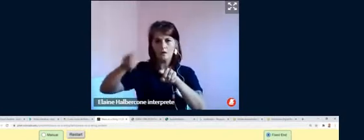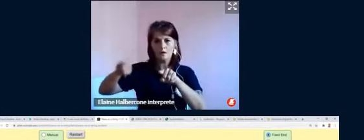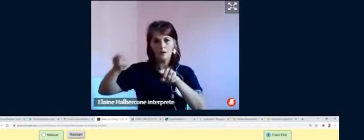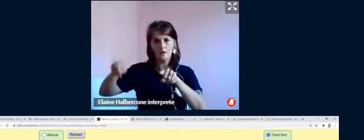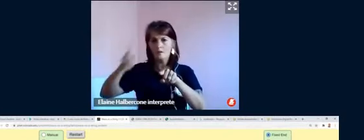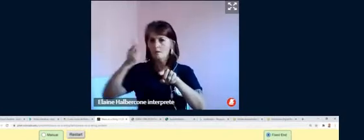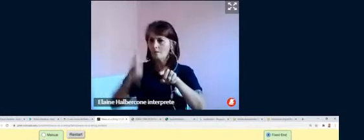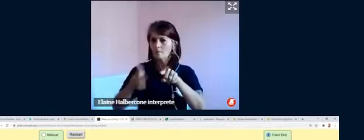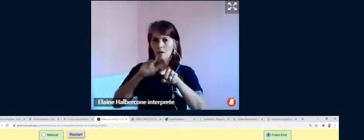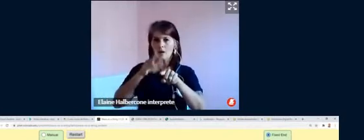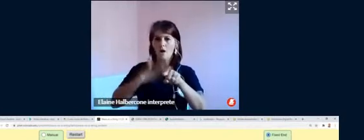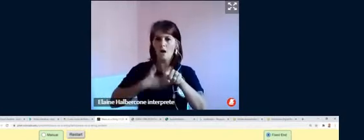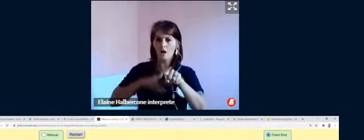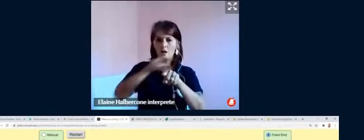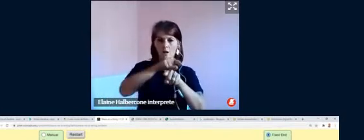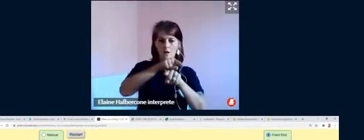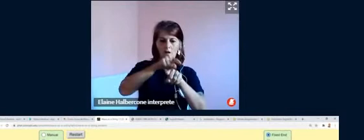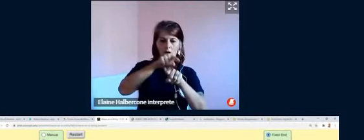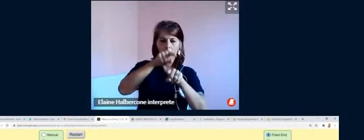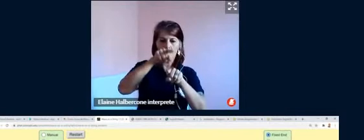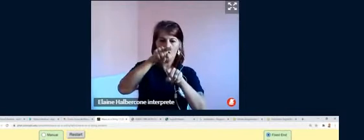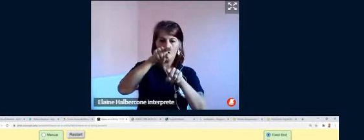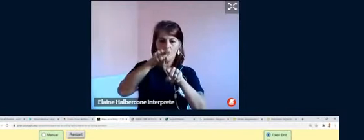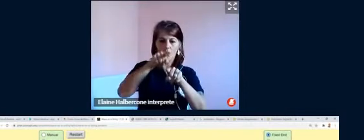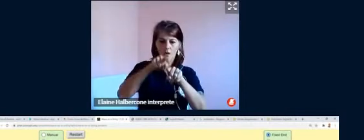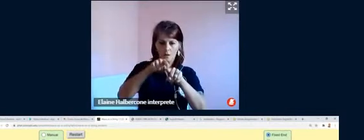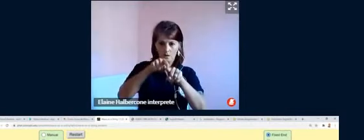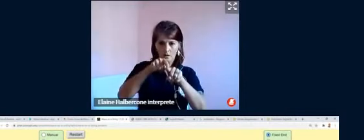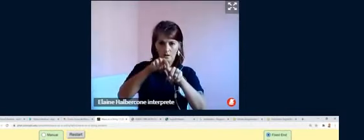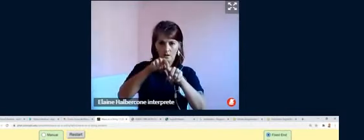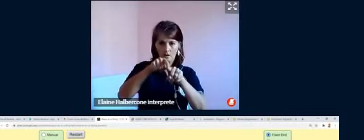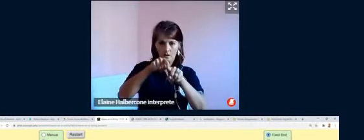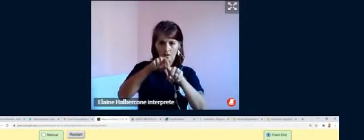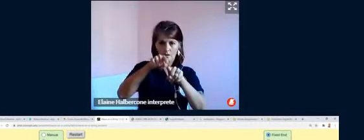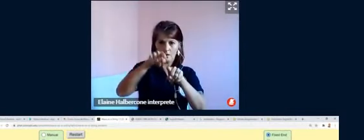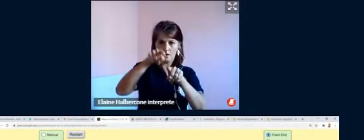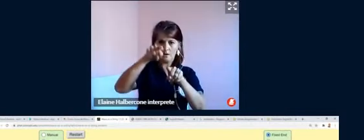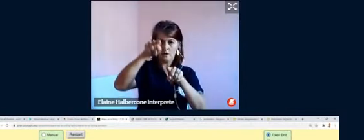de novo e vou devagar agora. Esse ponto aqui, ó, ele vai subir e